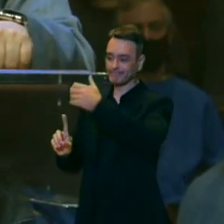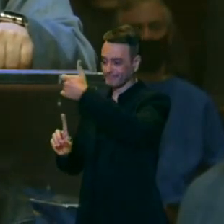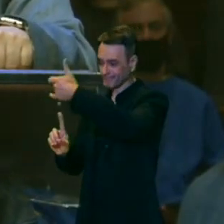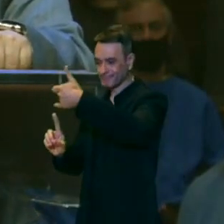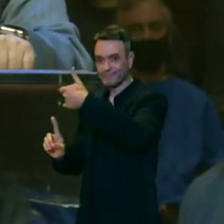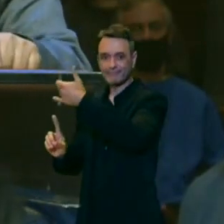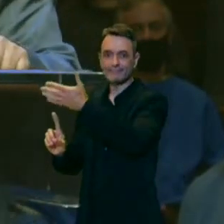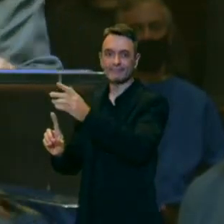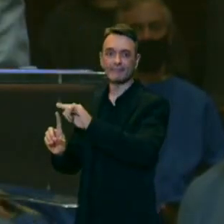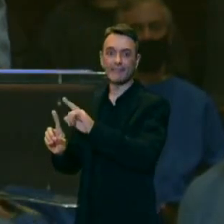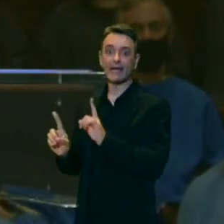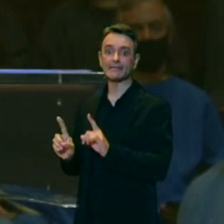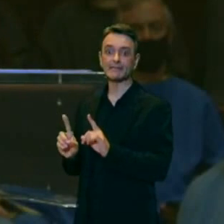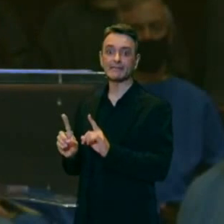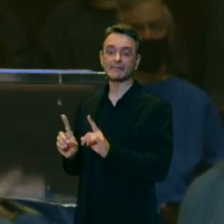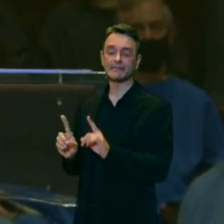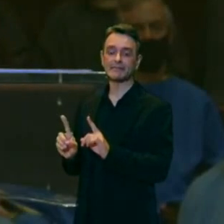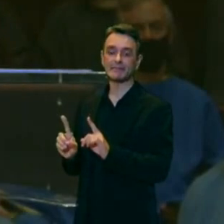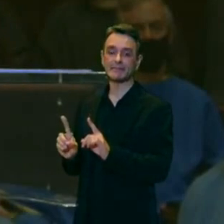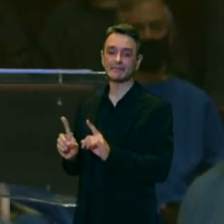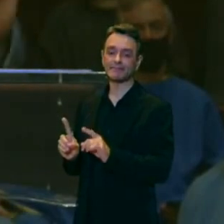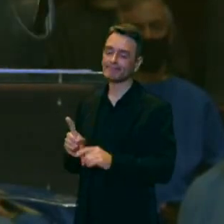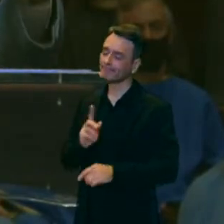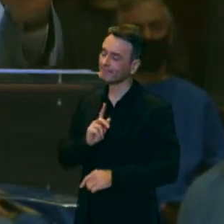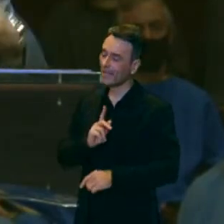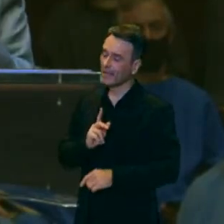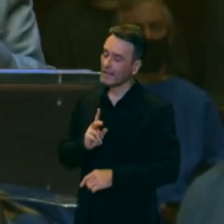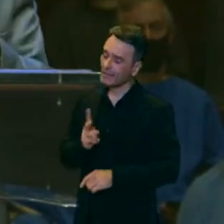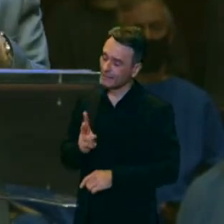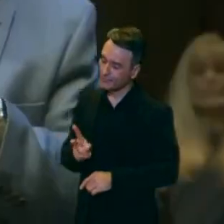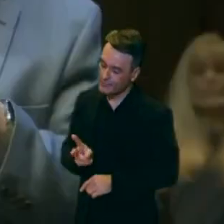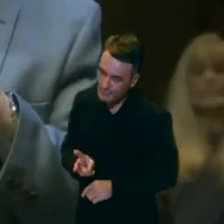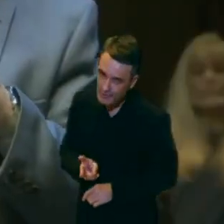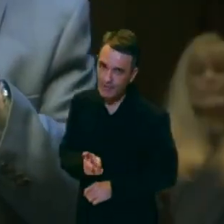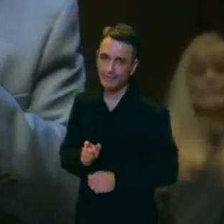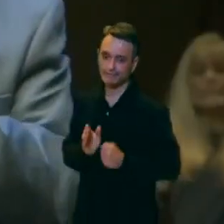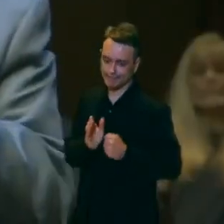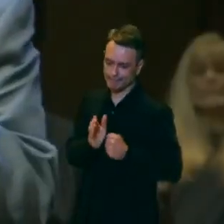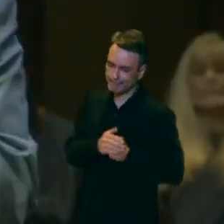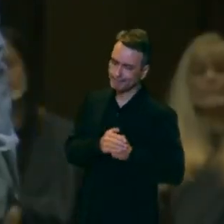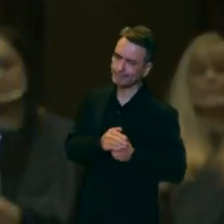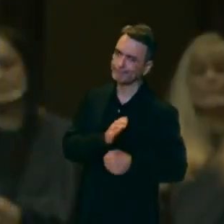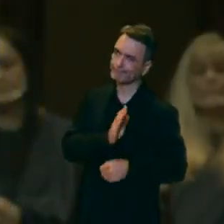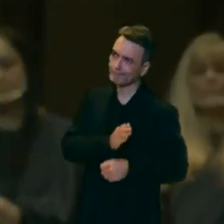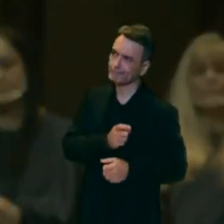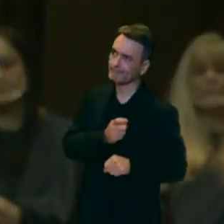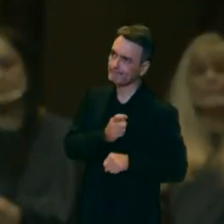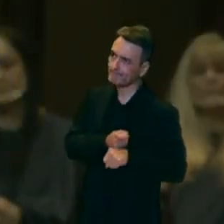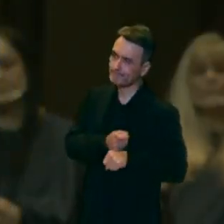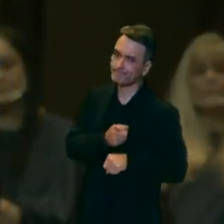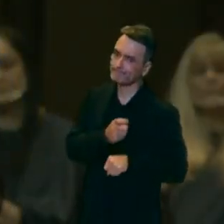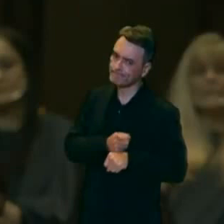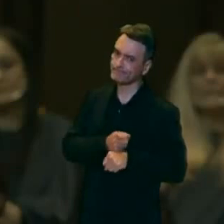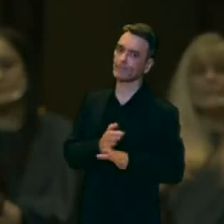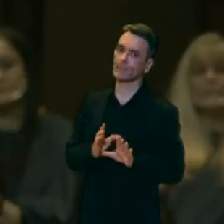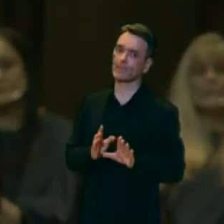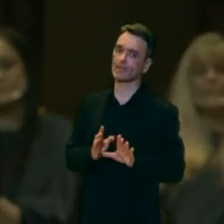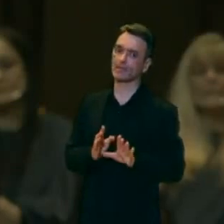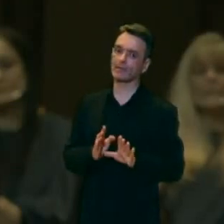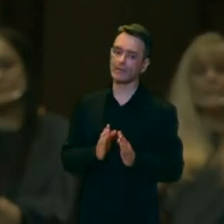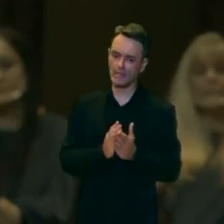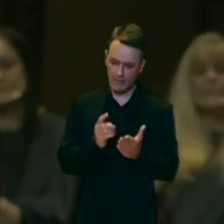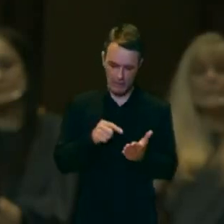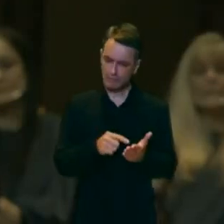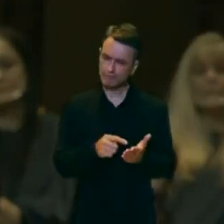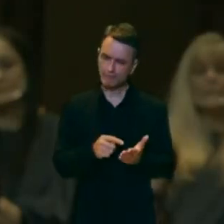ele endureceu o seu coração. Mas eu creio, ainda que não esteja aqui nas Escrituras, que ele